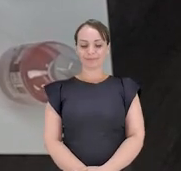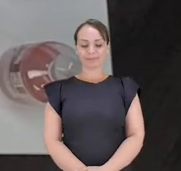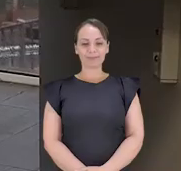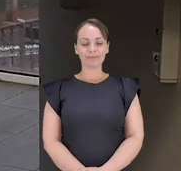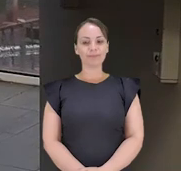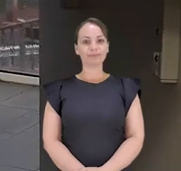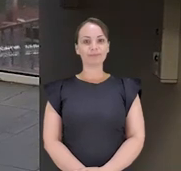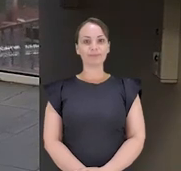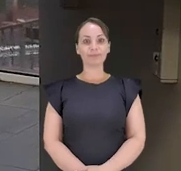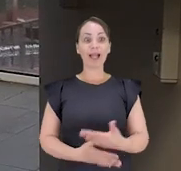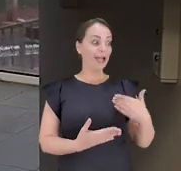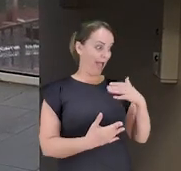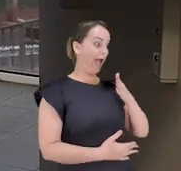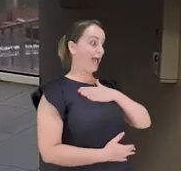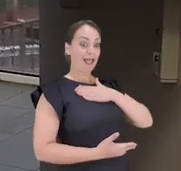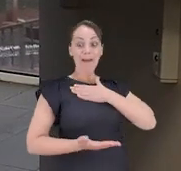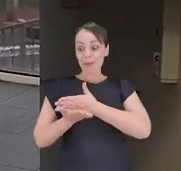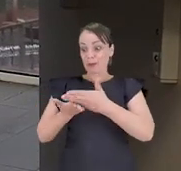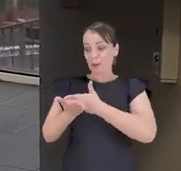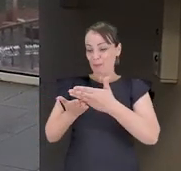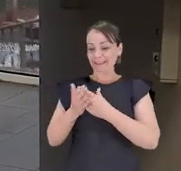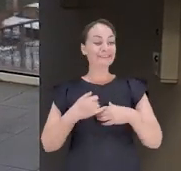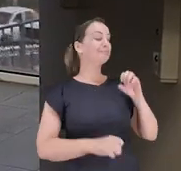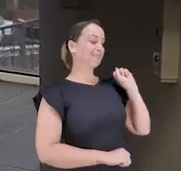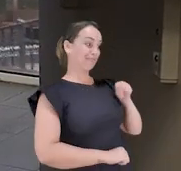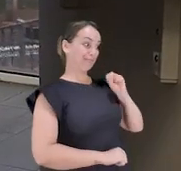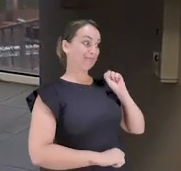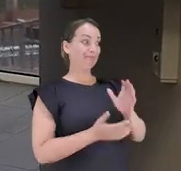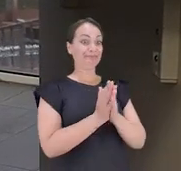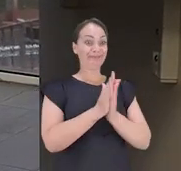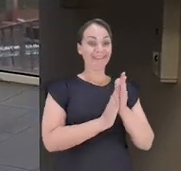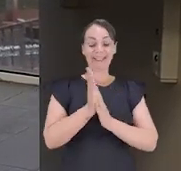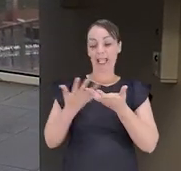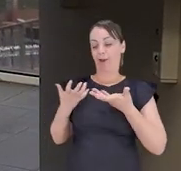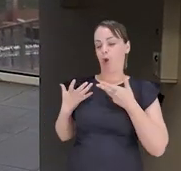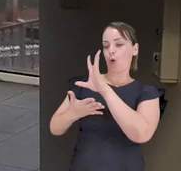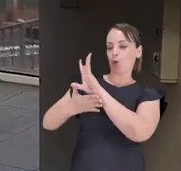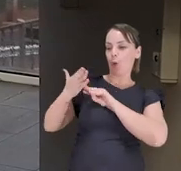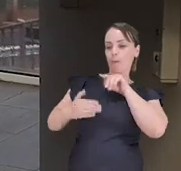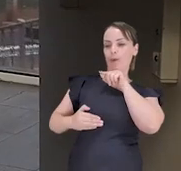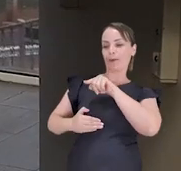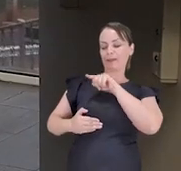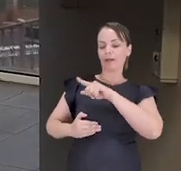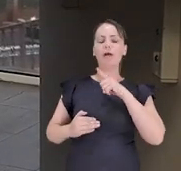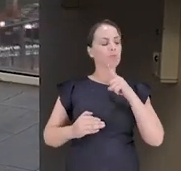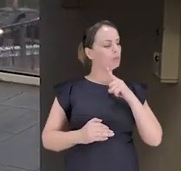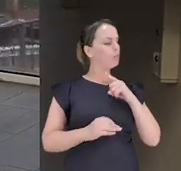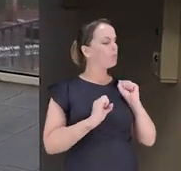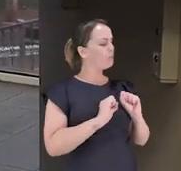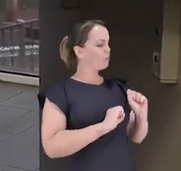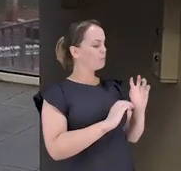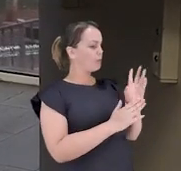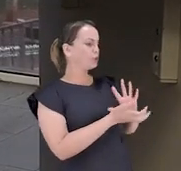Ju, tá tomando forma agora. Aí sim. Agora tá. E eu quero te copiar aqui. Tirando todos os cantinhos. Pode